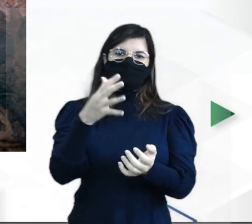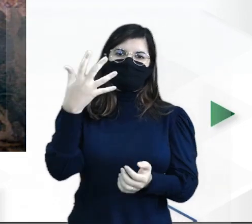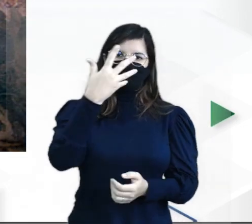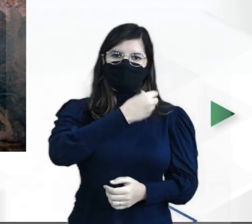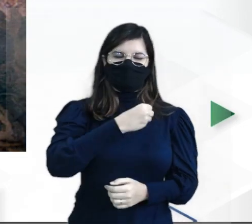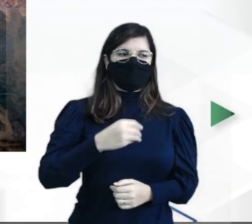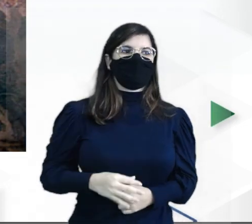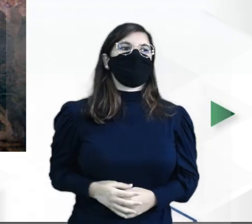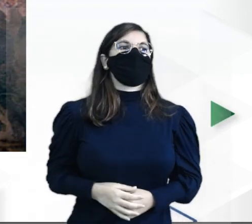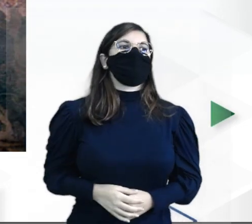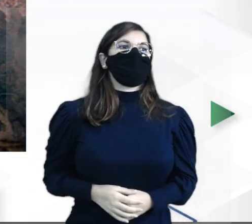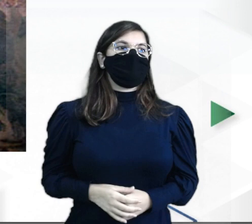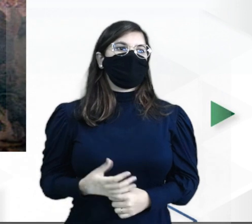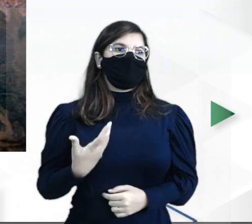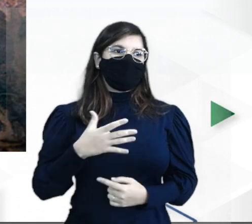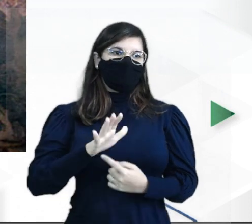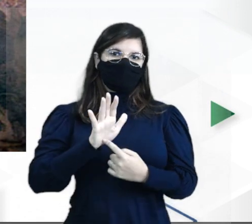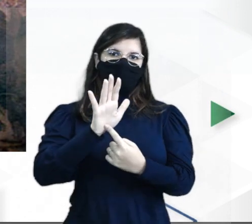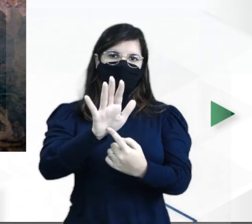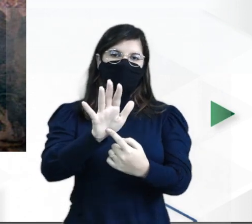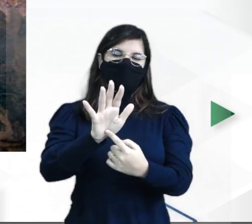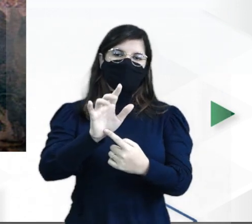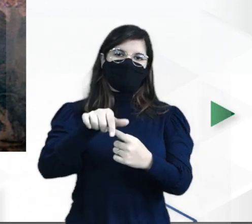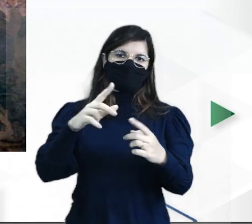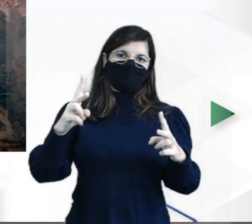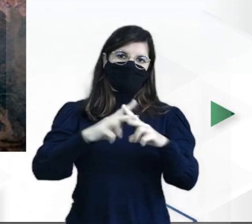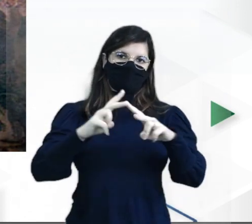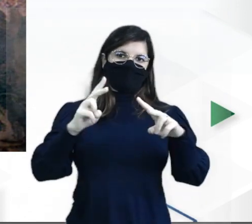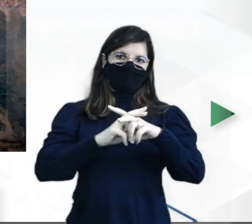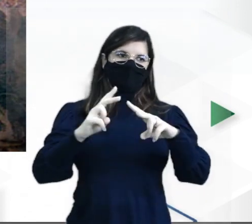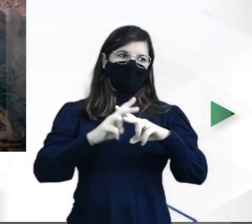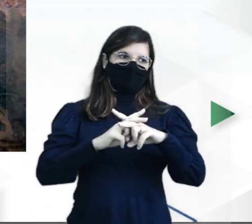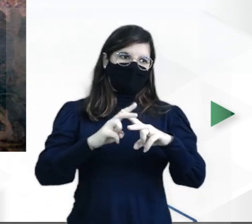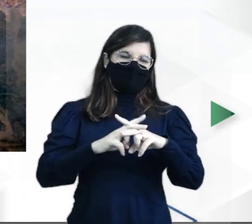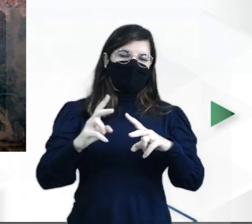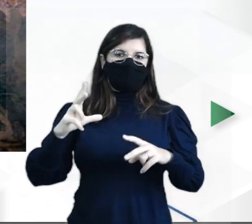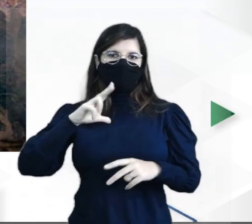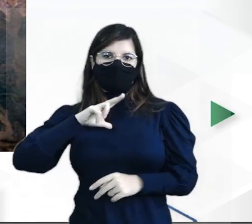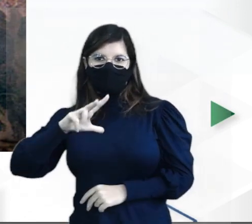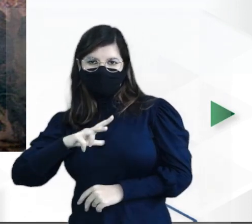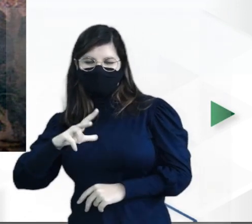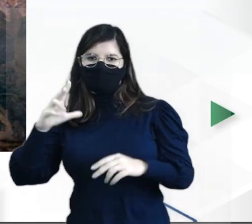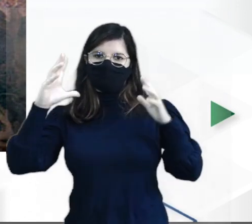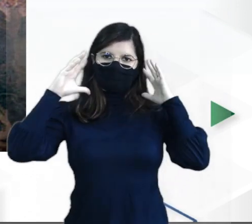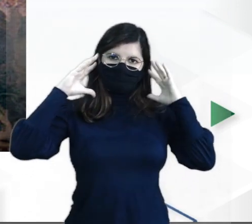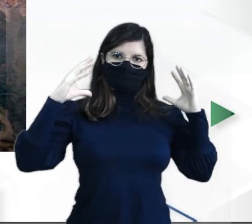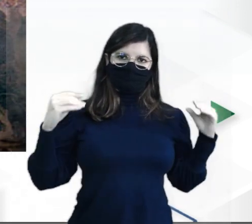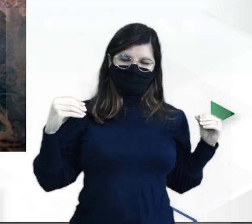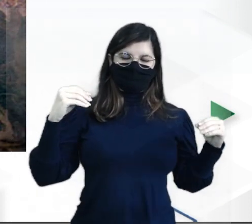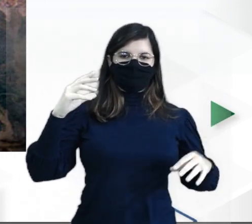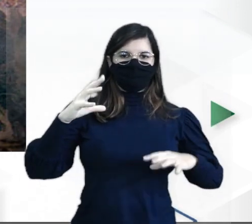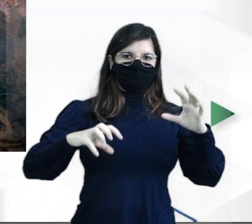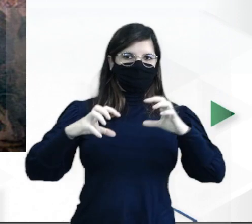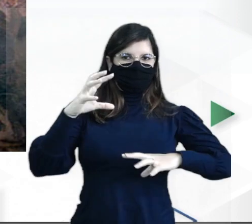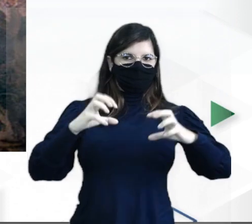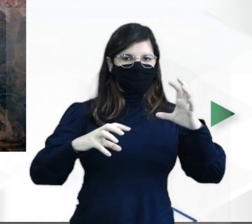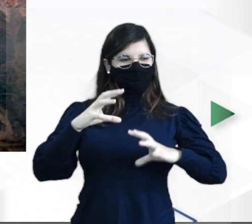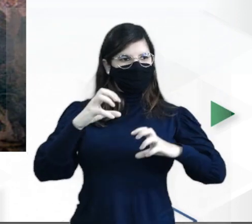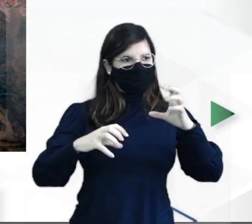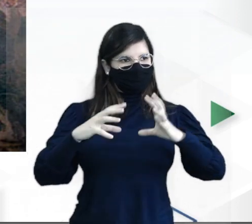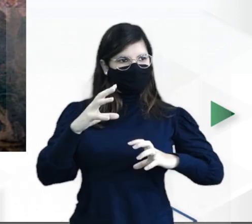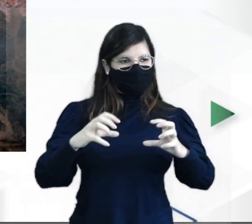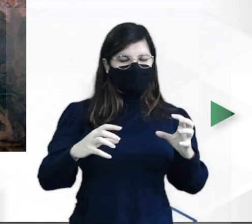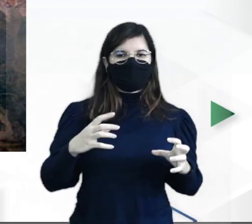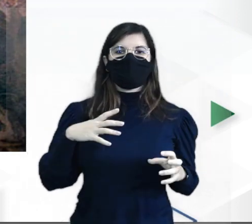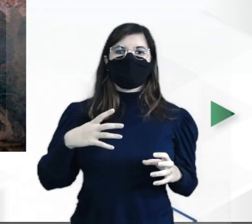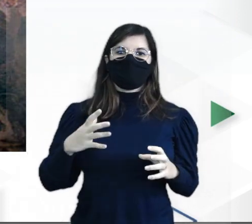E aí a representação romântica da Batalha dos Guararapes entre portugueses holandeses né quem vai quem aqui